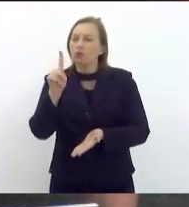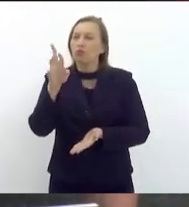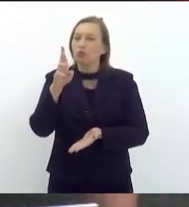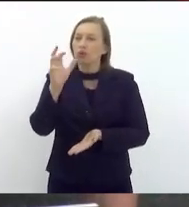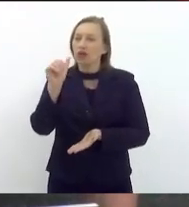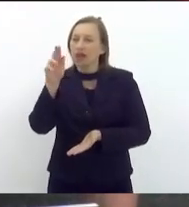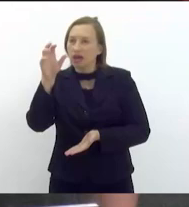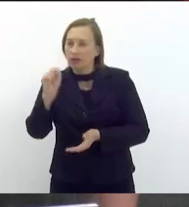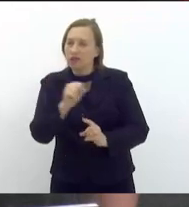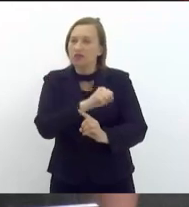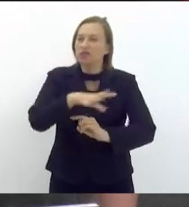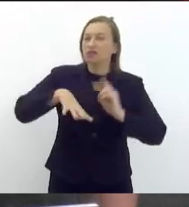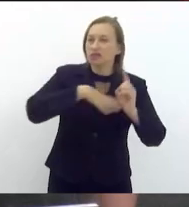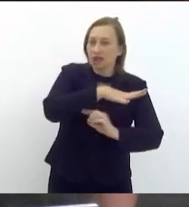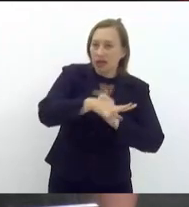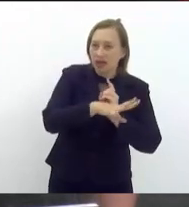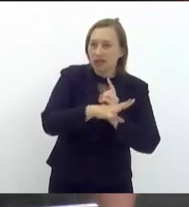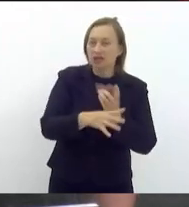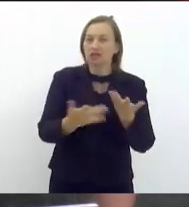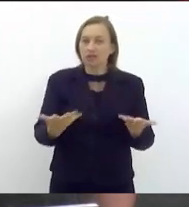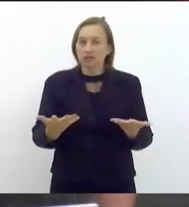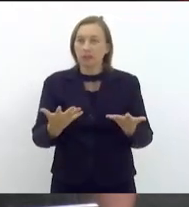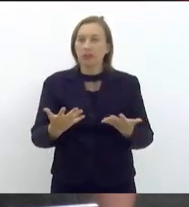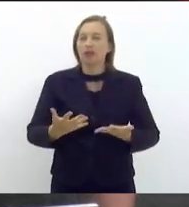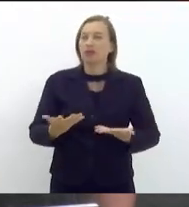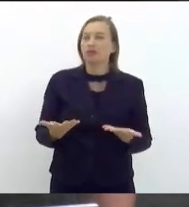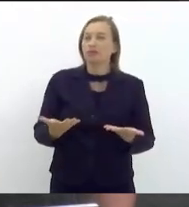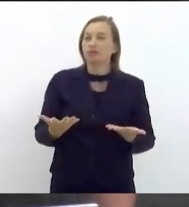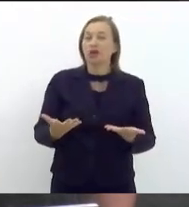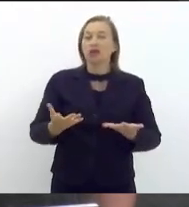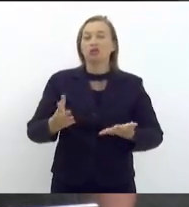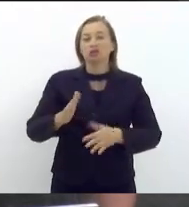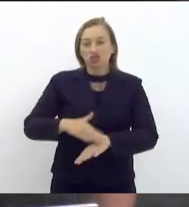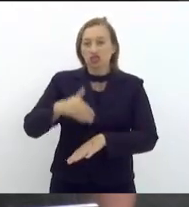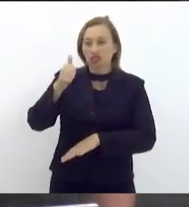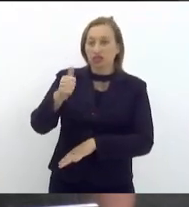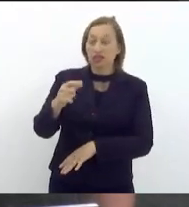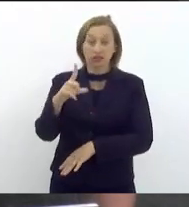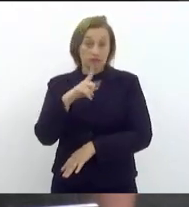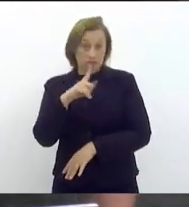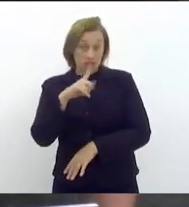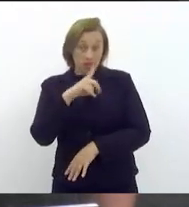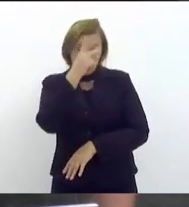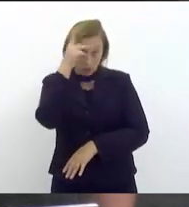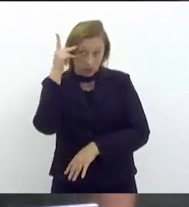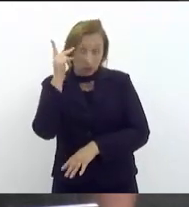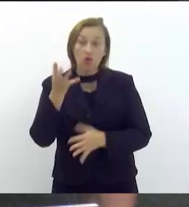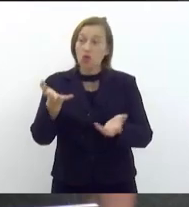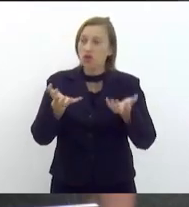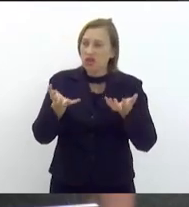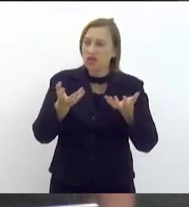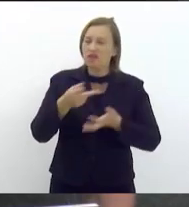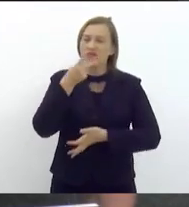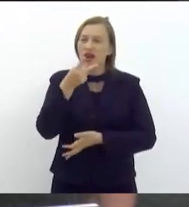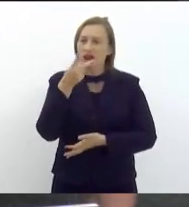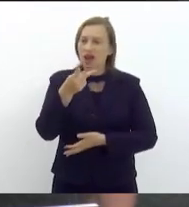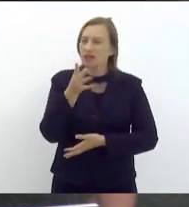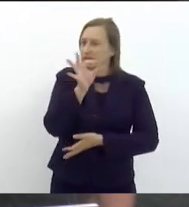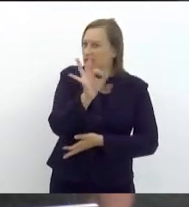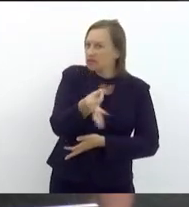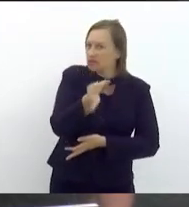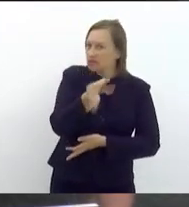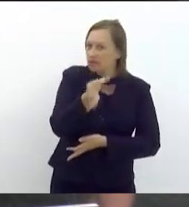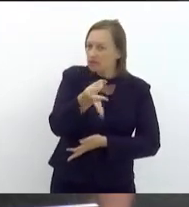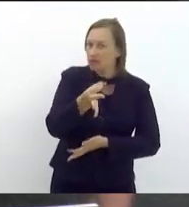uma dos caminhos para as pessoas terem minimamente dignidade não é eu queria falar especificamente